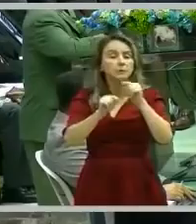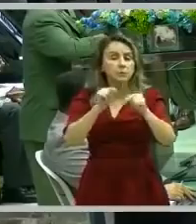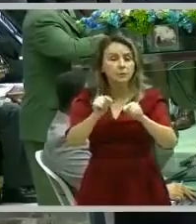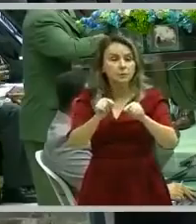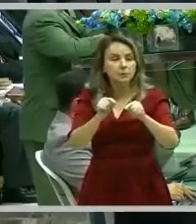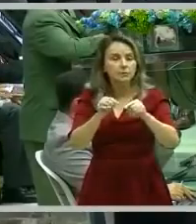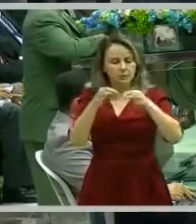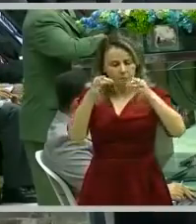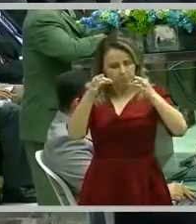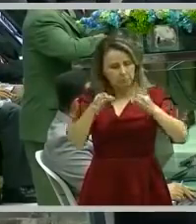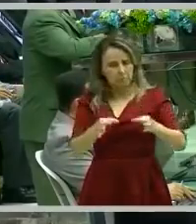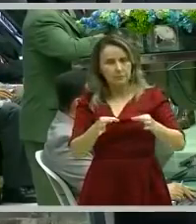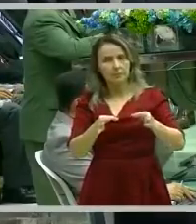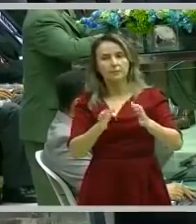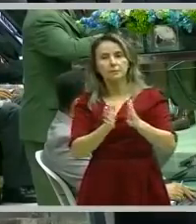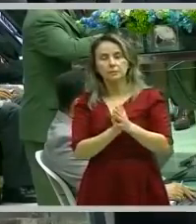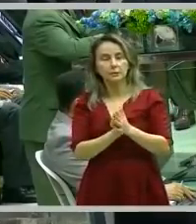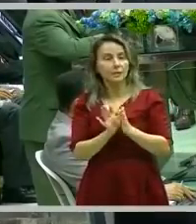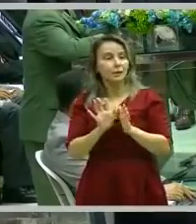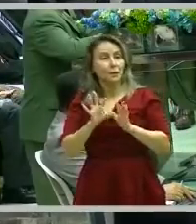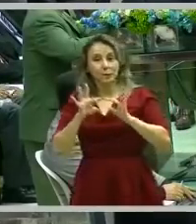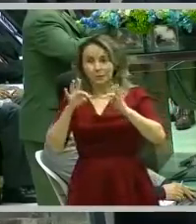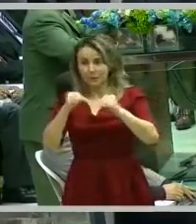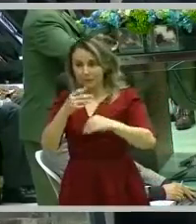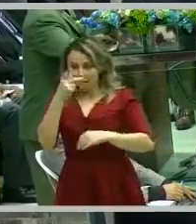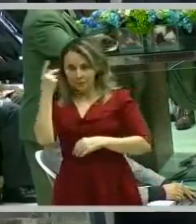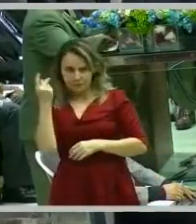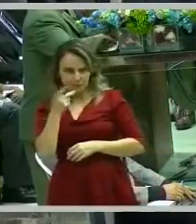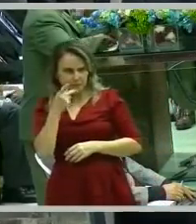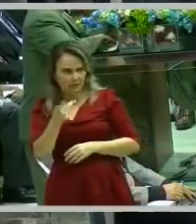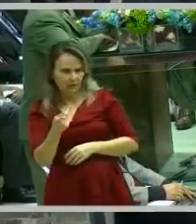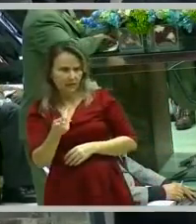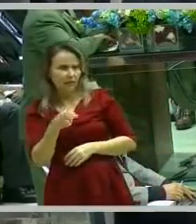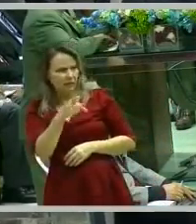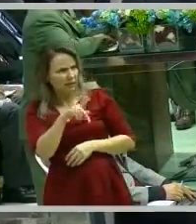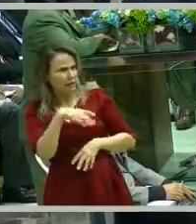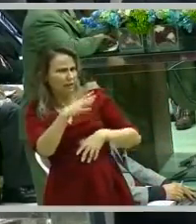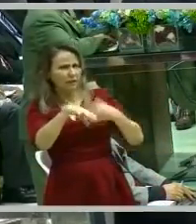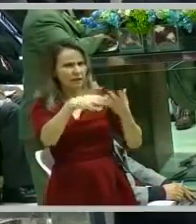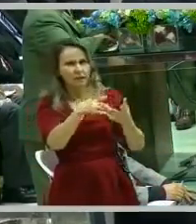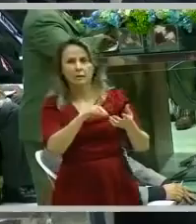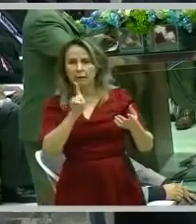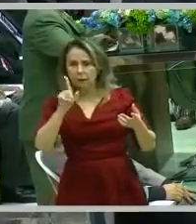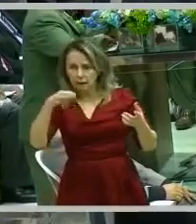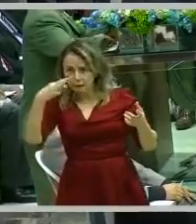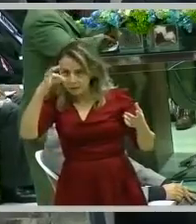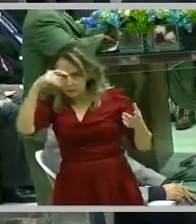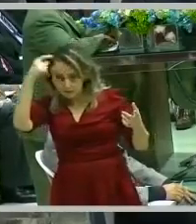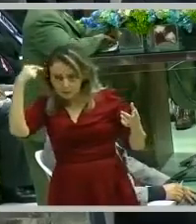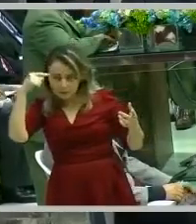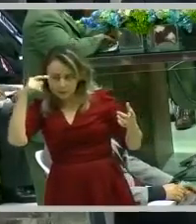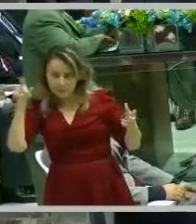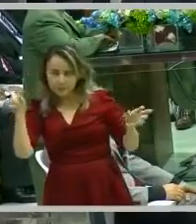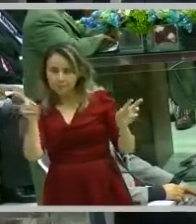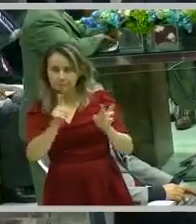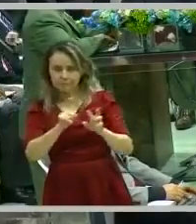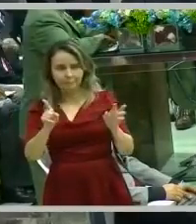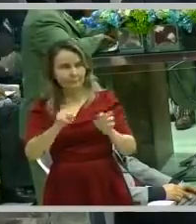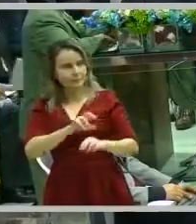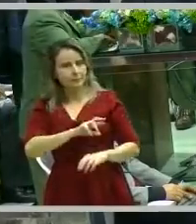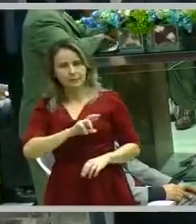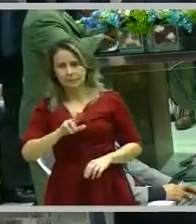Espírito Santo mandou. Todo mundo que faz doidice, diz que foi o Espírito Santo. É verdade, né, irmãos amados? Todo mundo que faz doidice, faz as suas